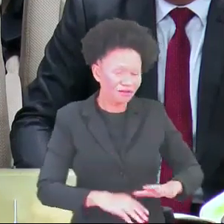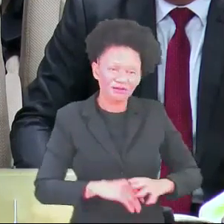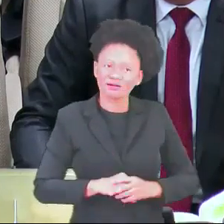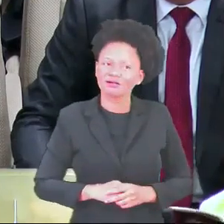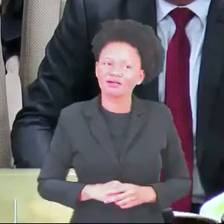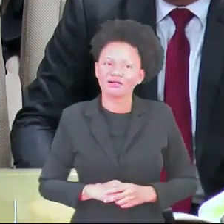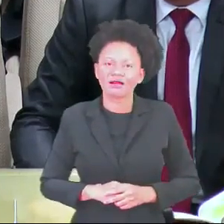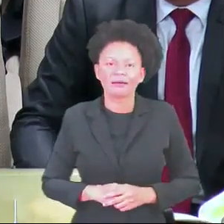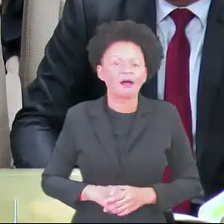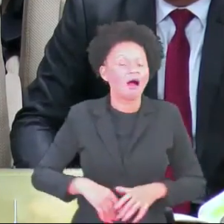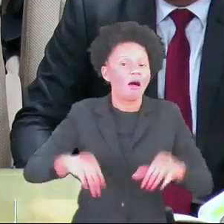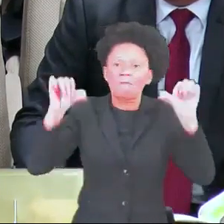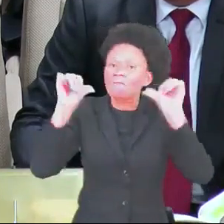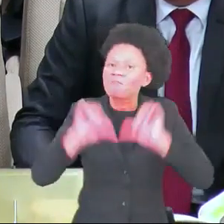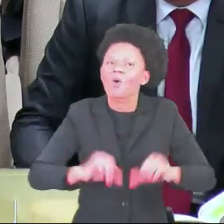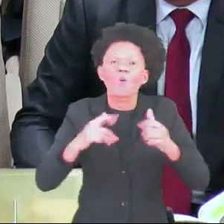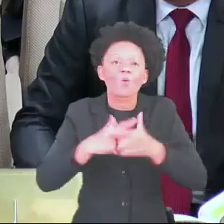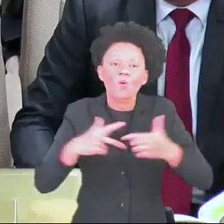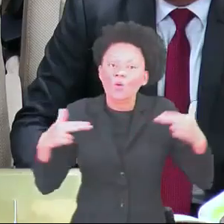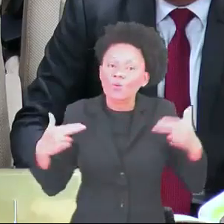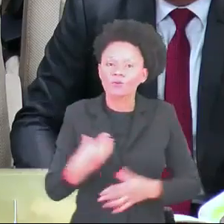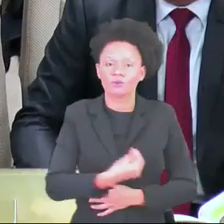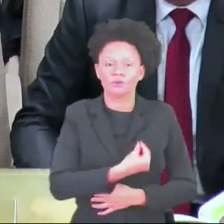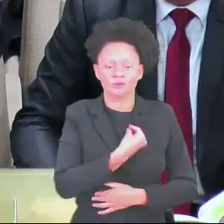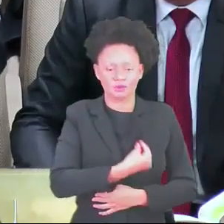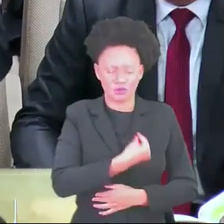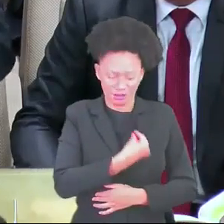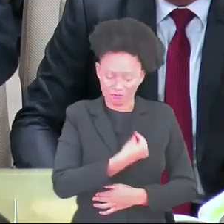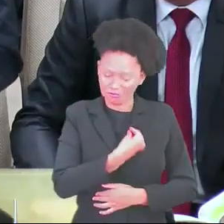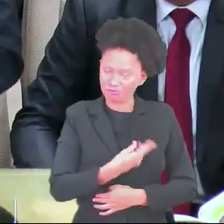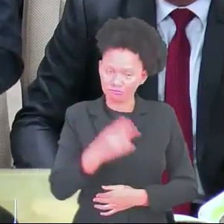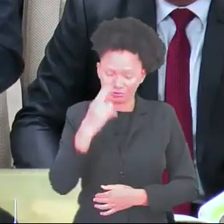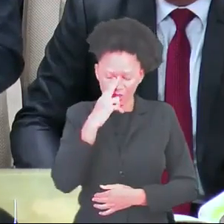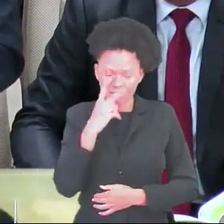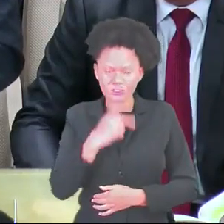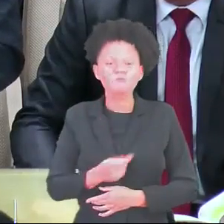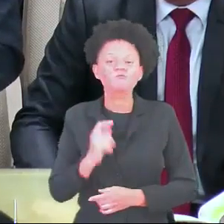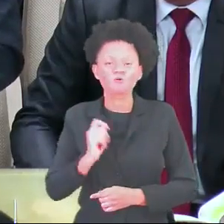A pior coisa que existe na vida de um crente chama-se egoísmo.